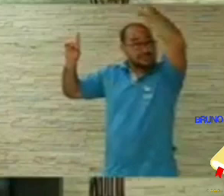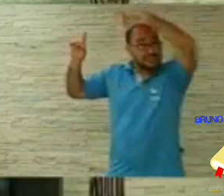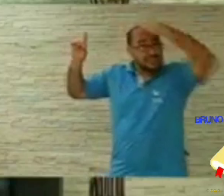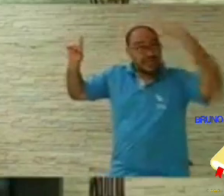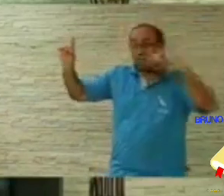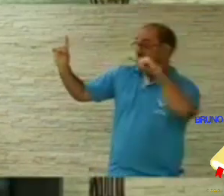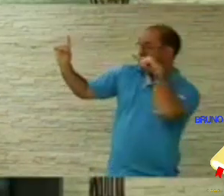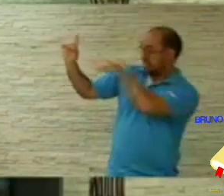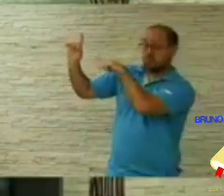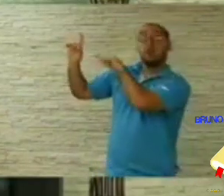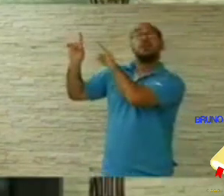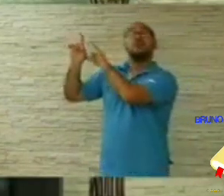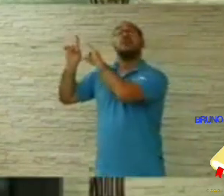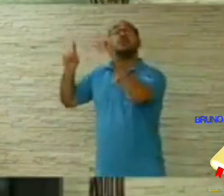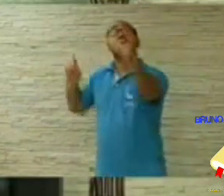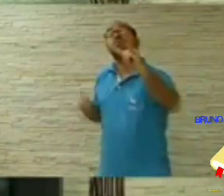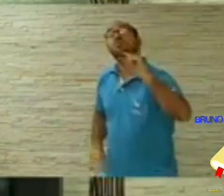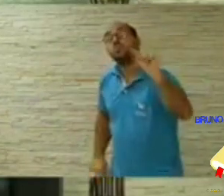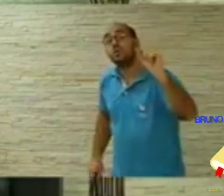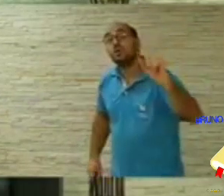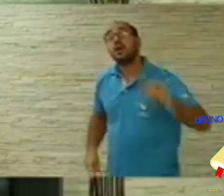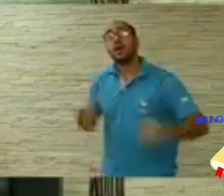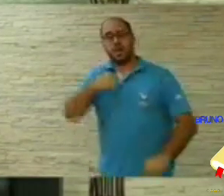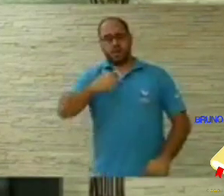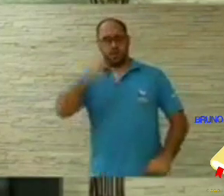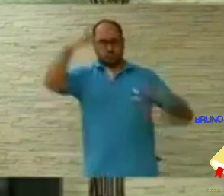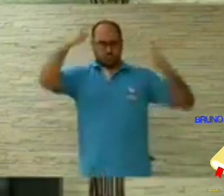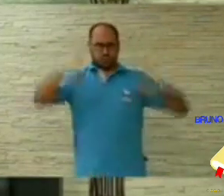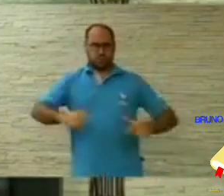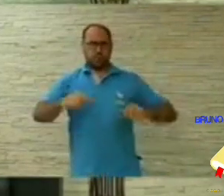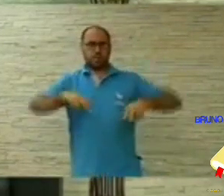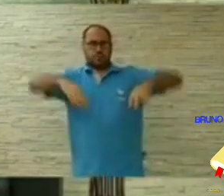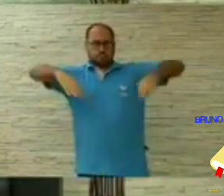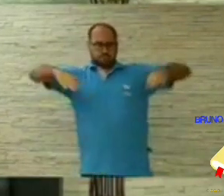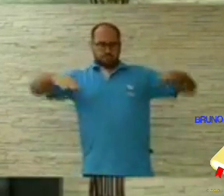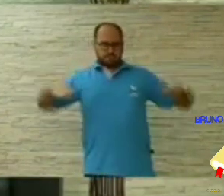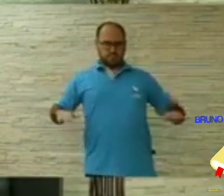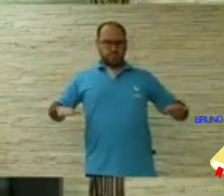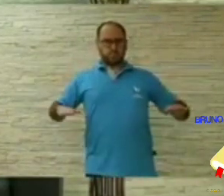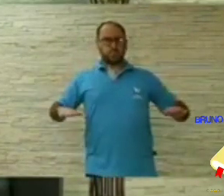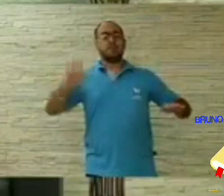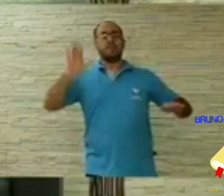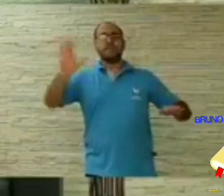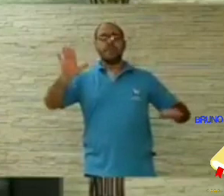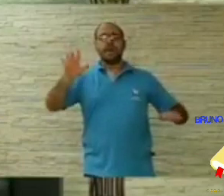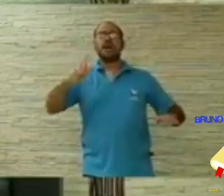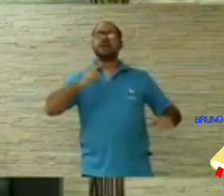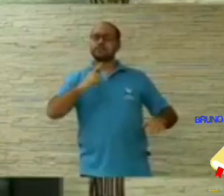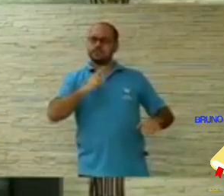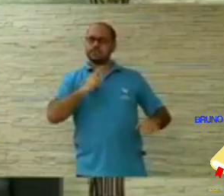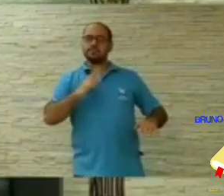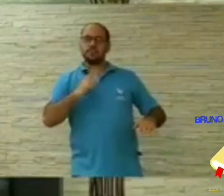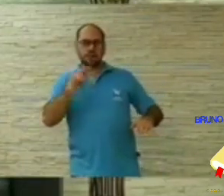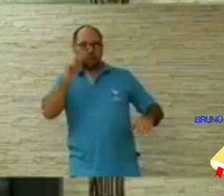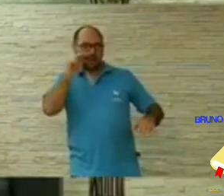diz: habito no alto e santo lugar, mas habito também com o contrito e abatido de